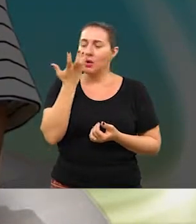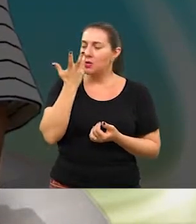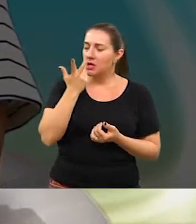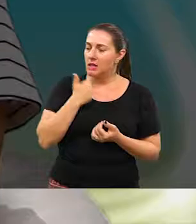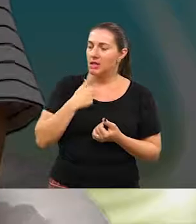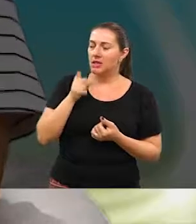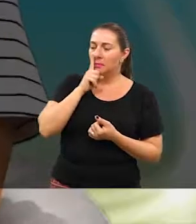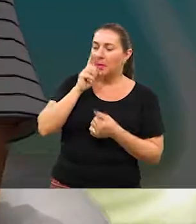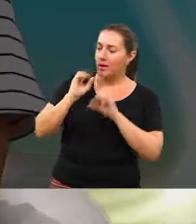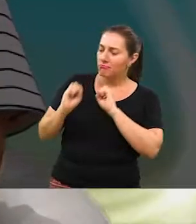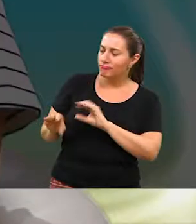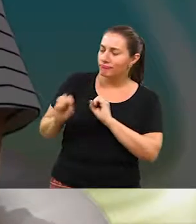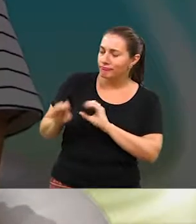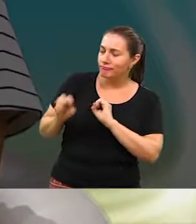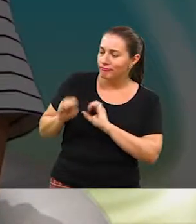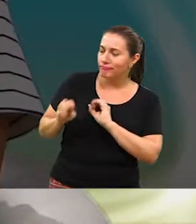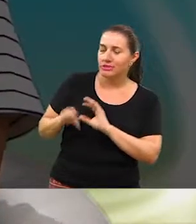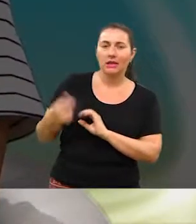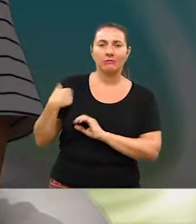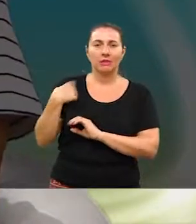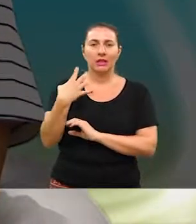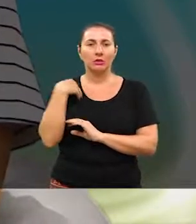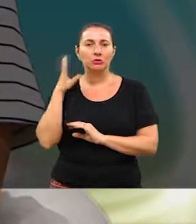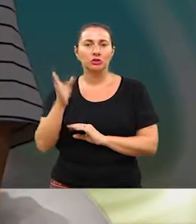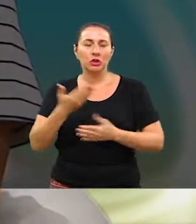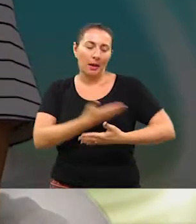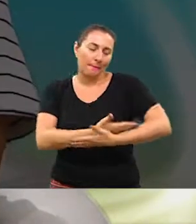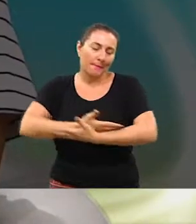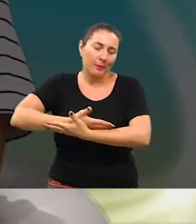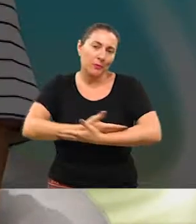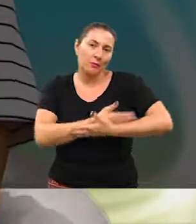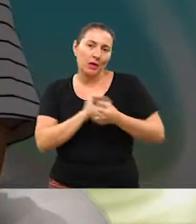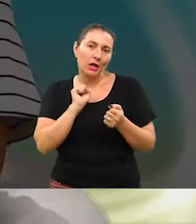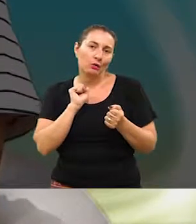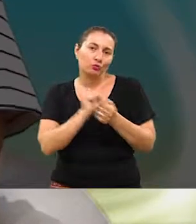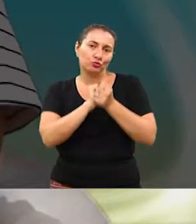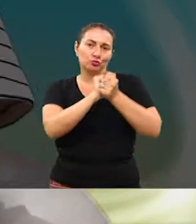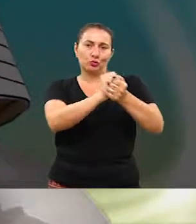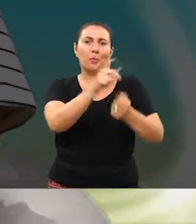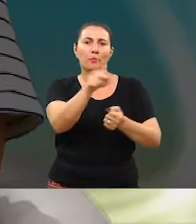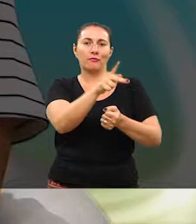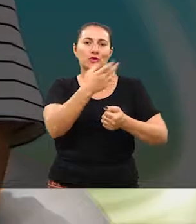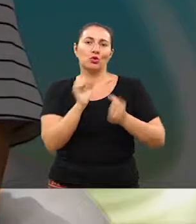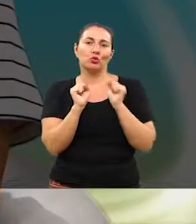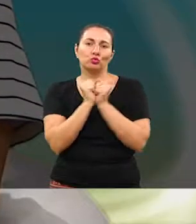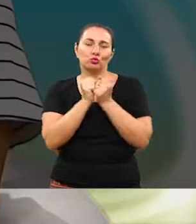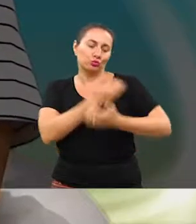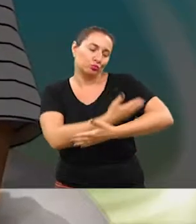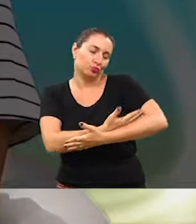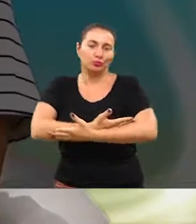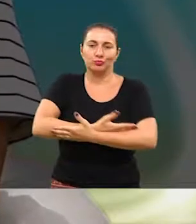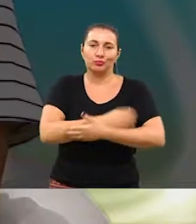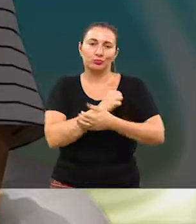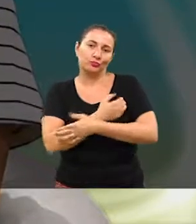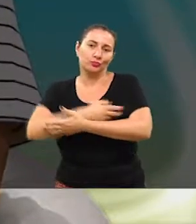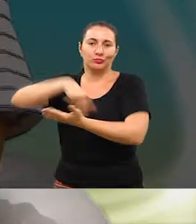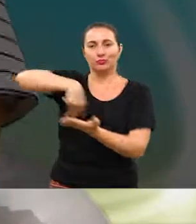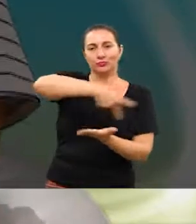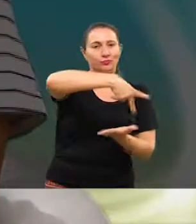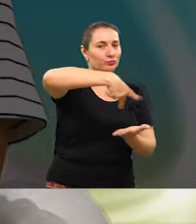ela sempre... nunca deixou de fazer aulas de dança, né? E eu era recém-nascida e ela disse que o professor dançava comigo no colo. Então, desde